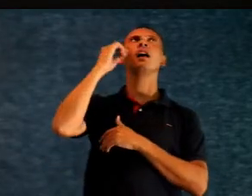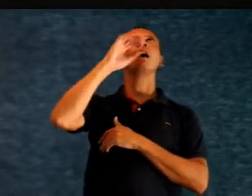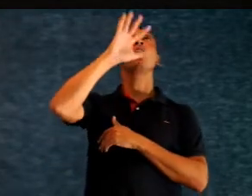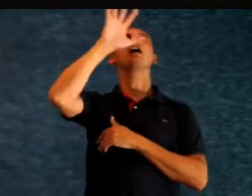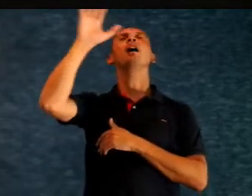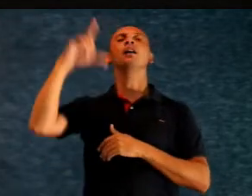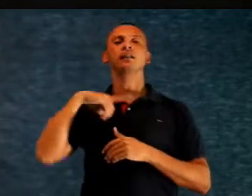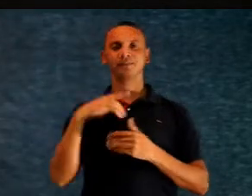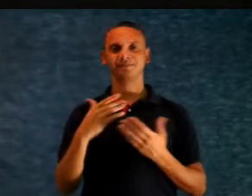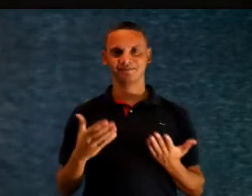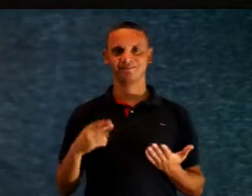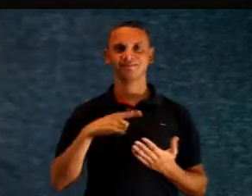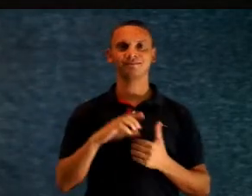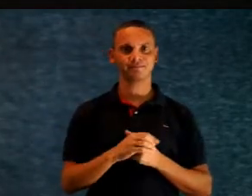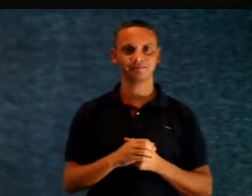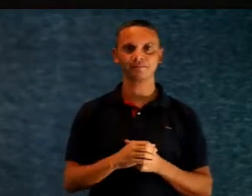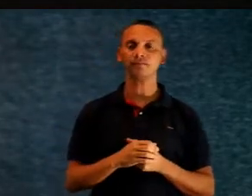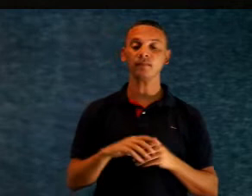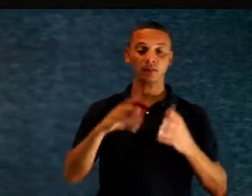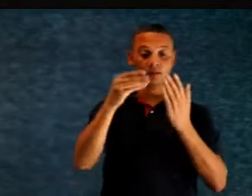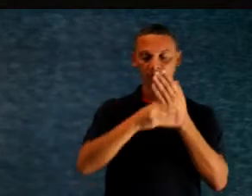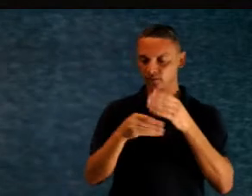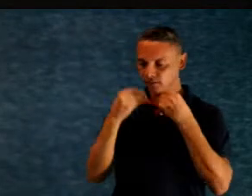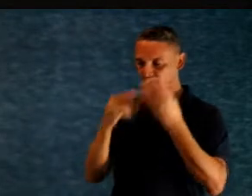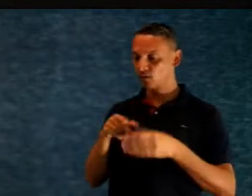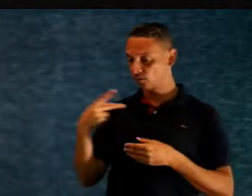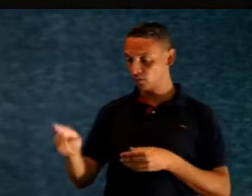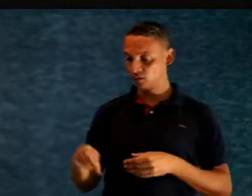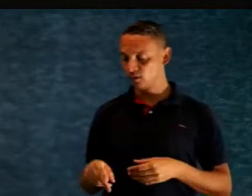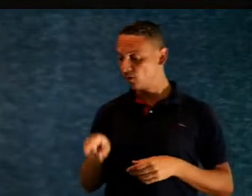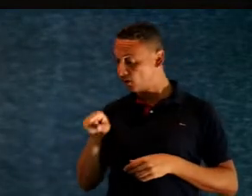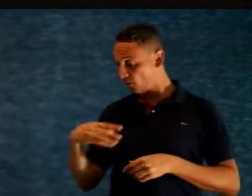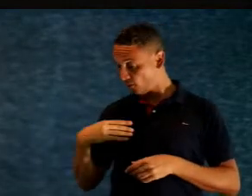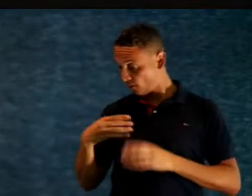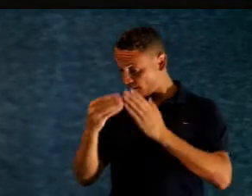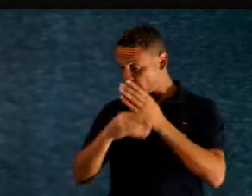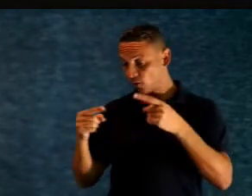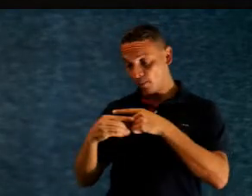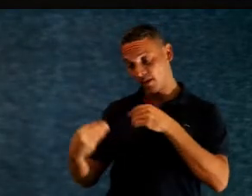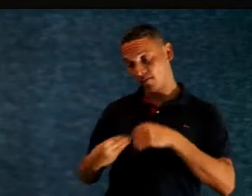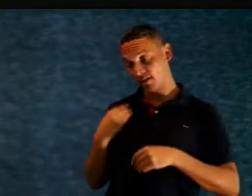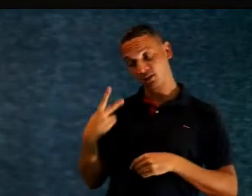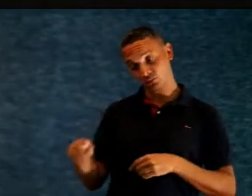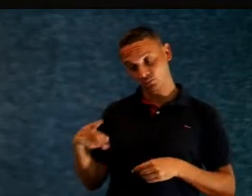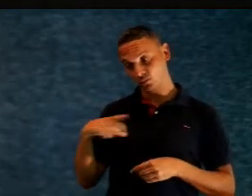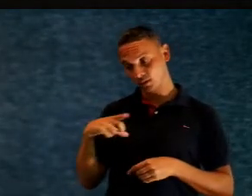ter interesse pelo mundo fascinante que há nos romances, nas novelas, nas crônicas, nos poemas, etc.